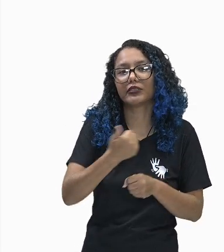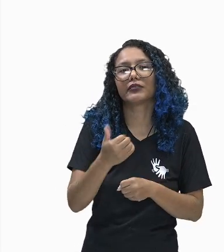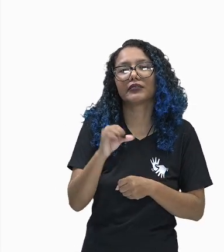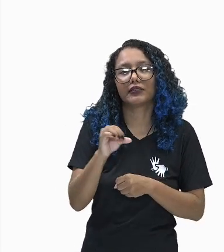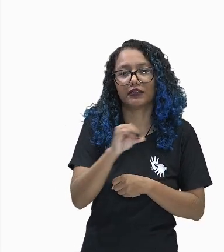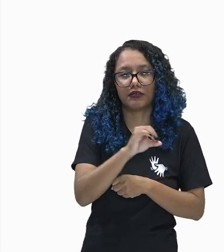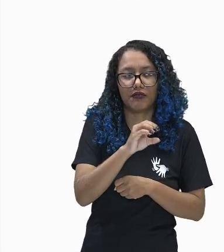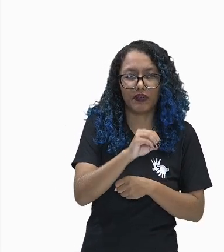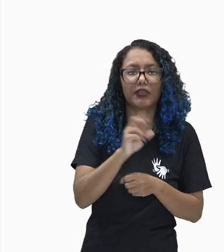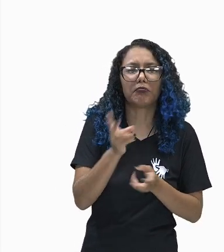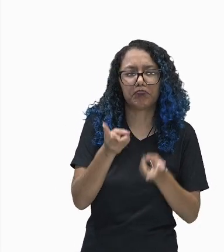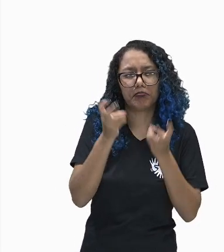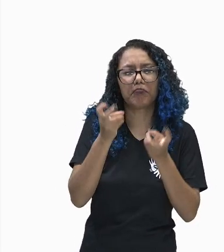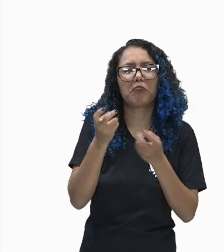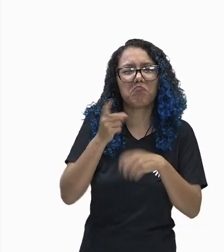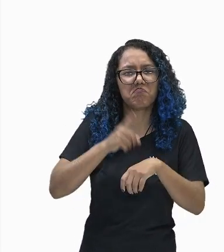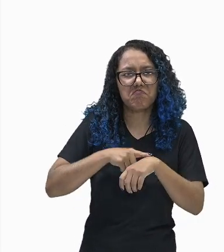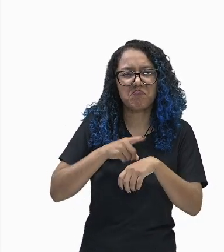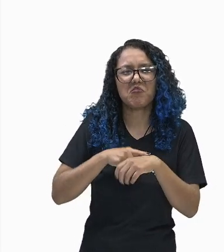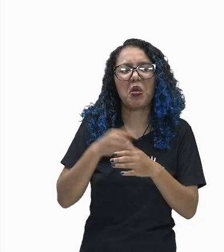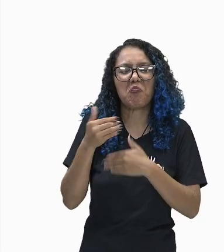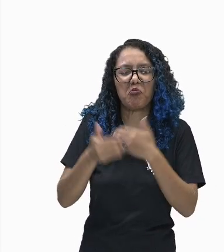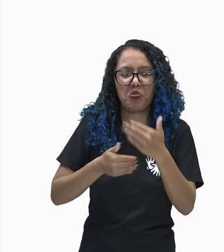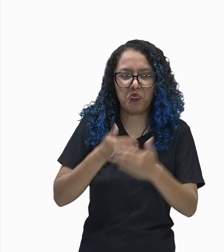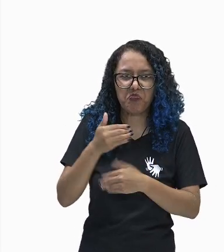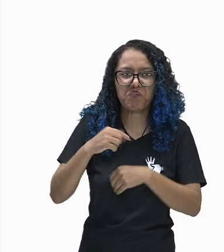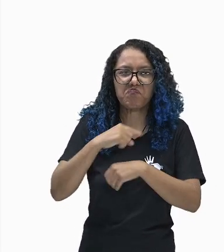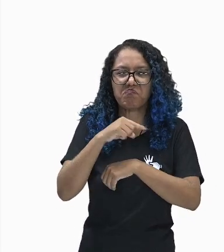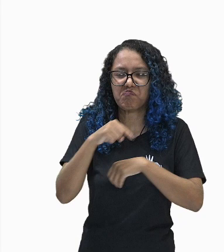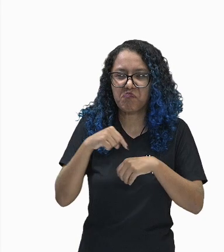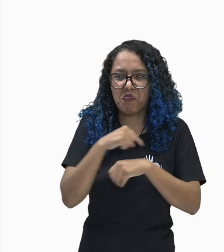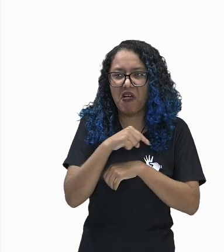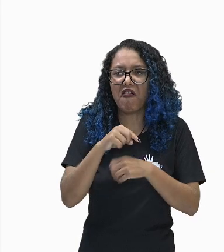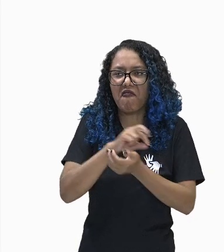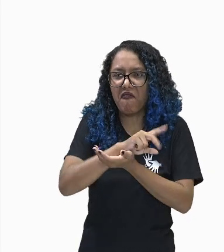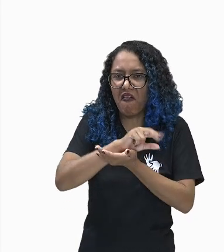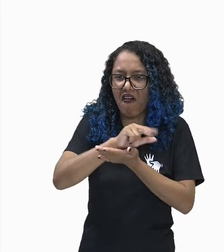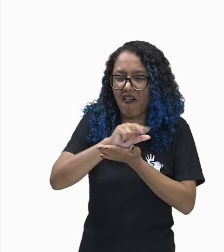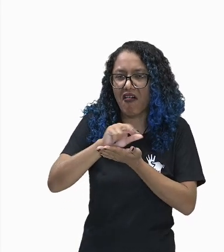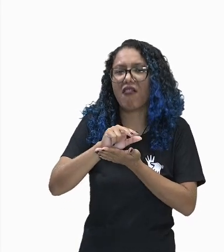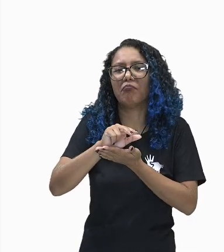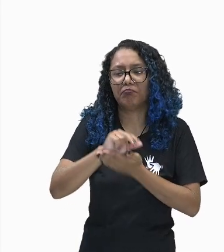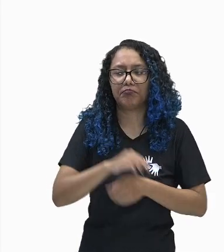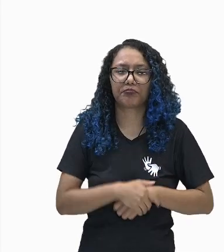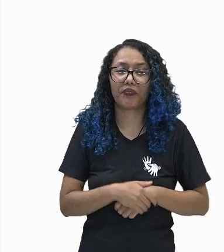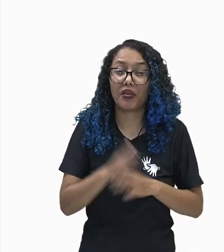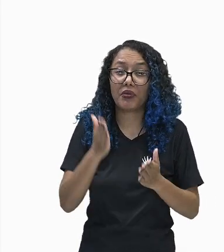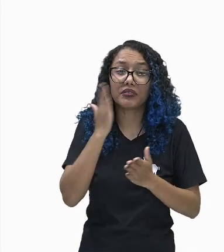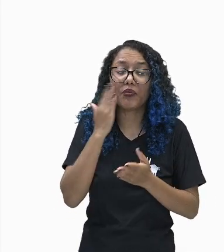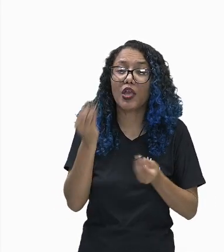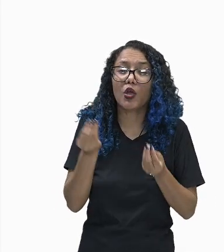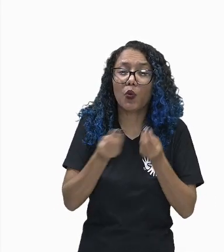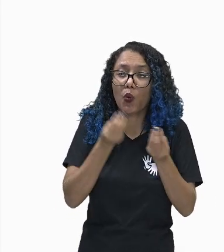eles passaram para poder haver aí a descoberta do genoma, né, humano